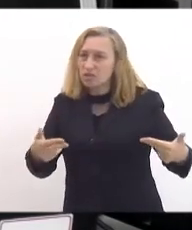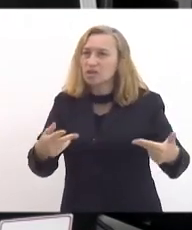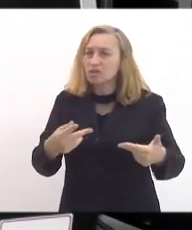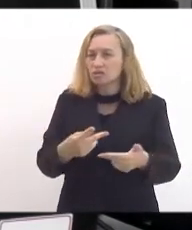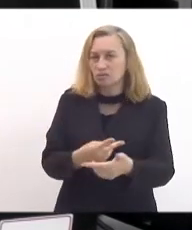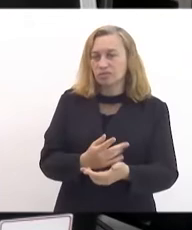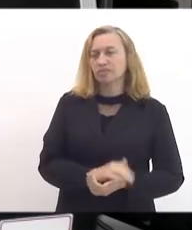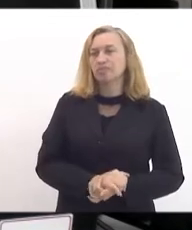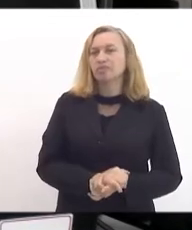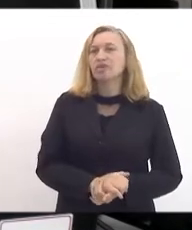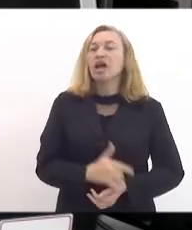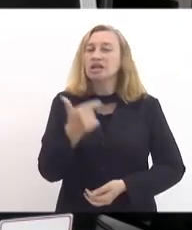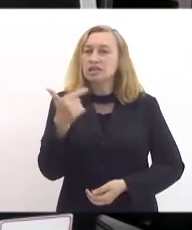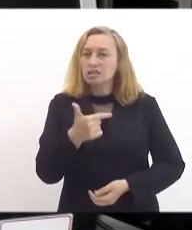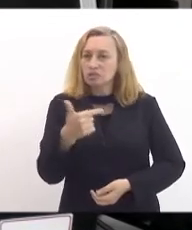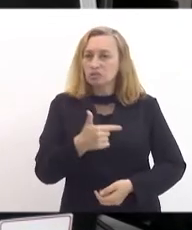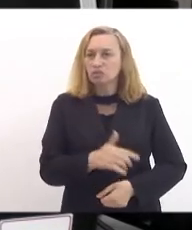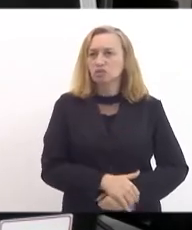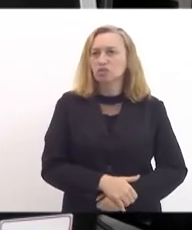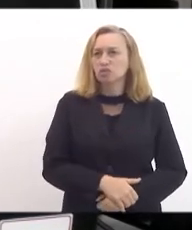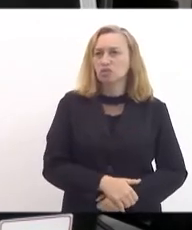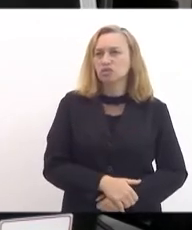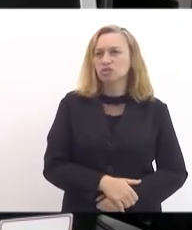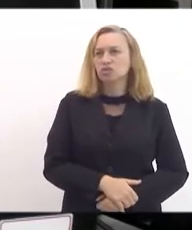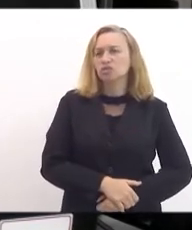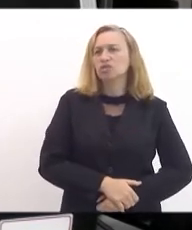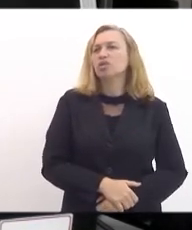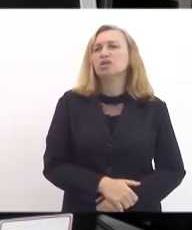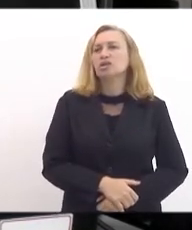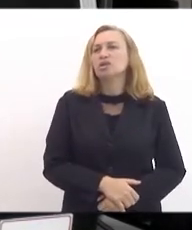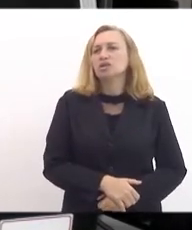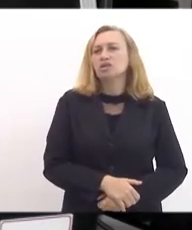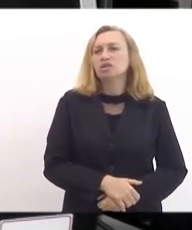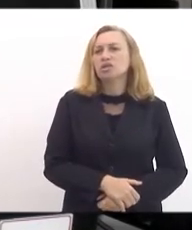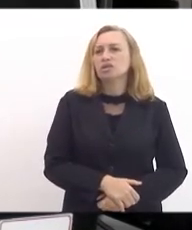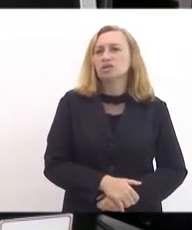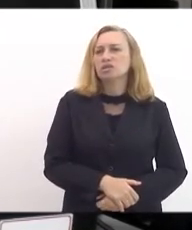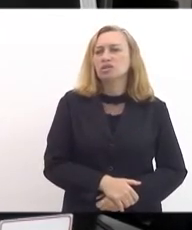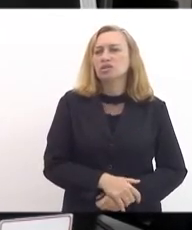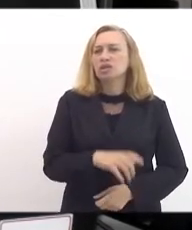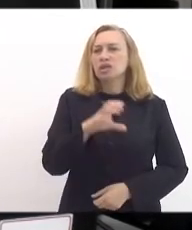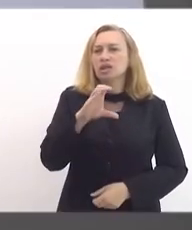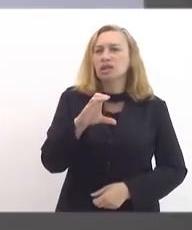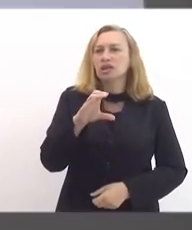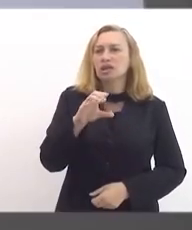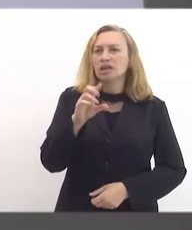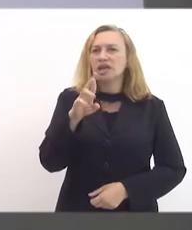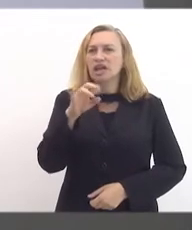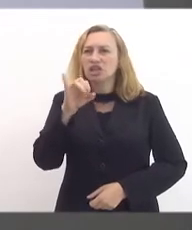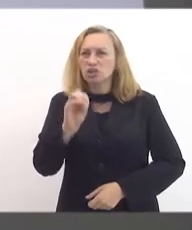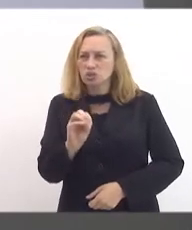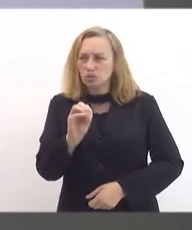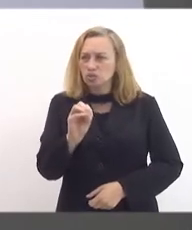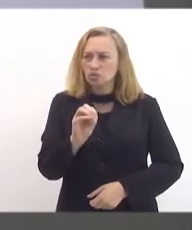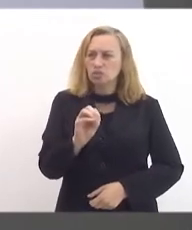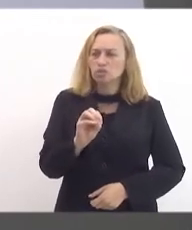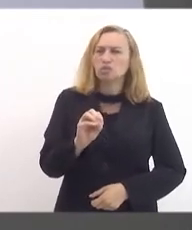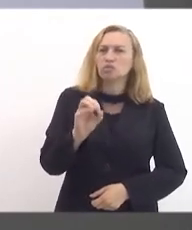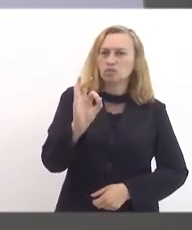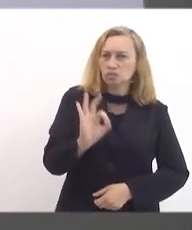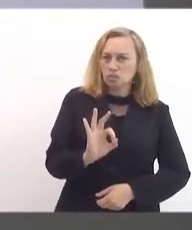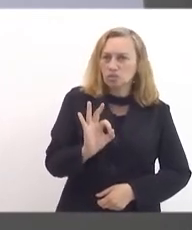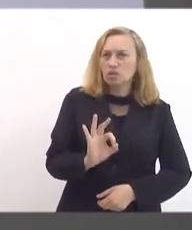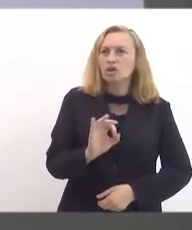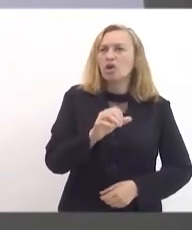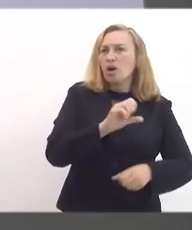o segundo né o segundo dispositivo é o crédito presumido esses fatores do